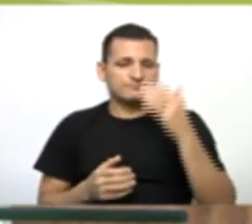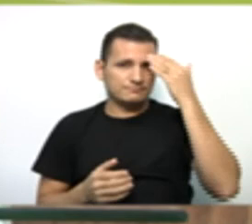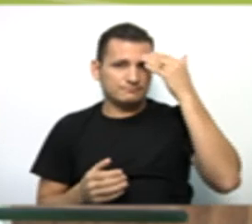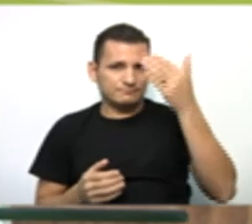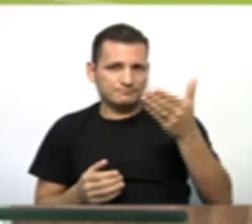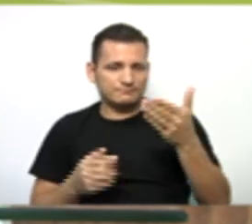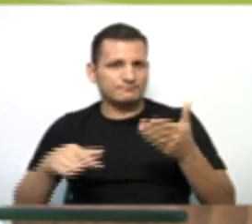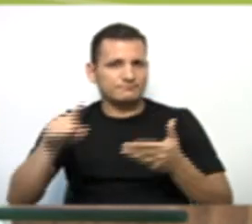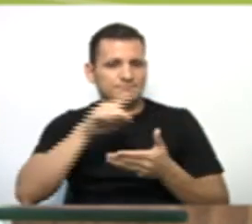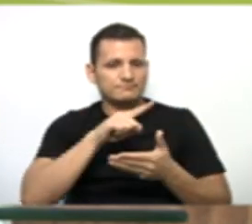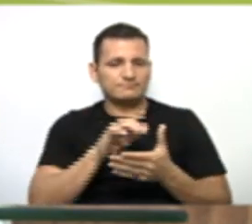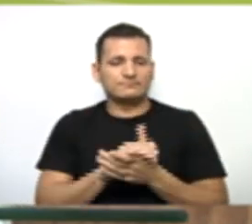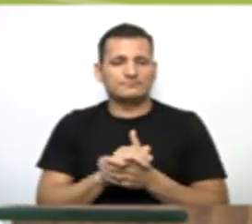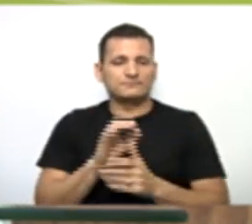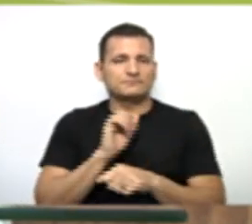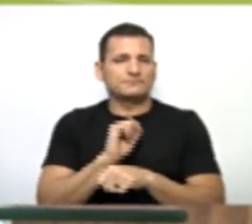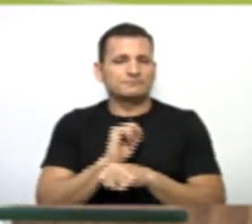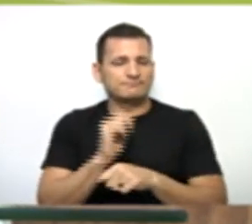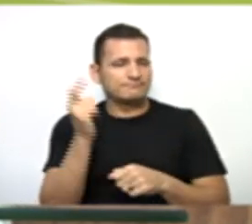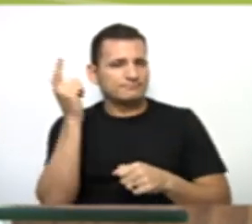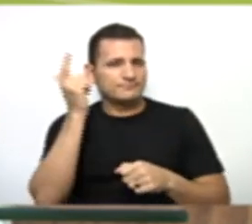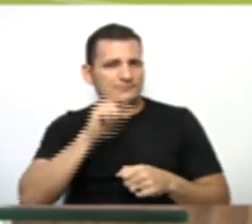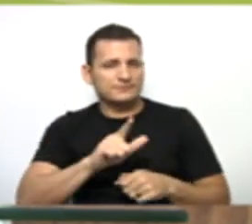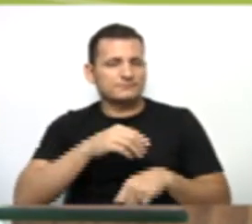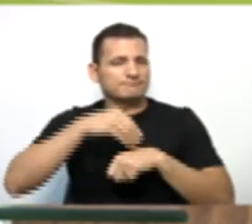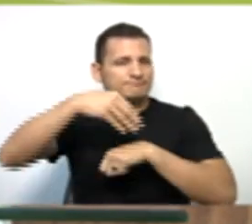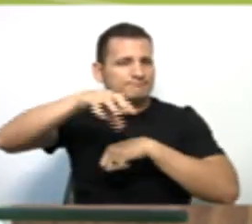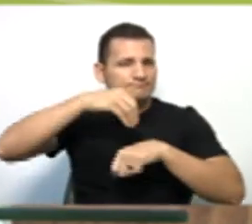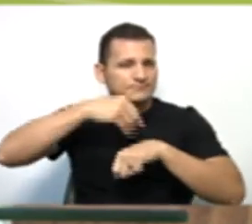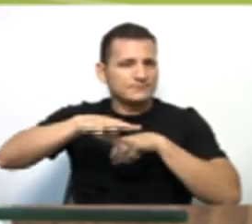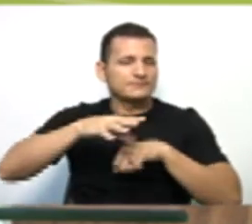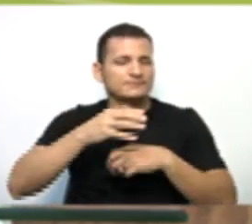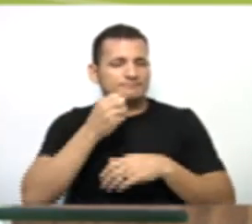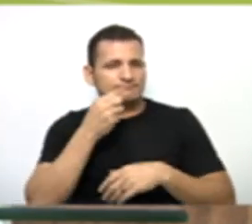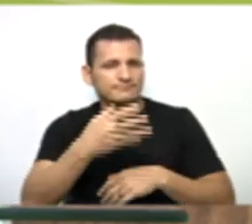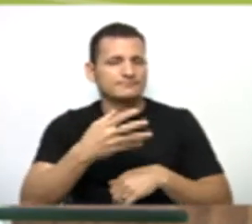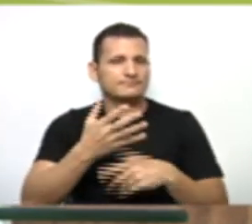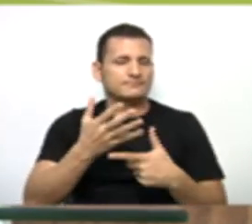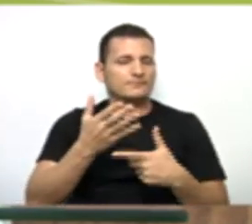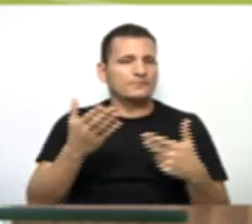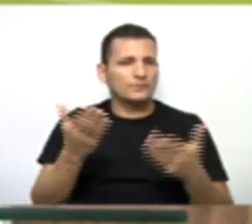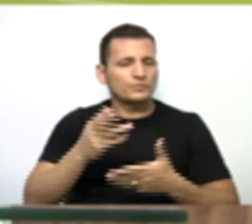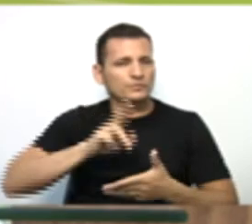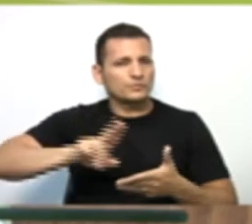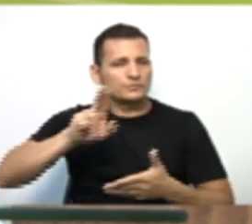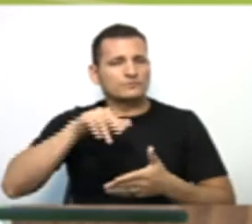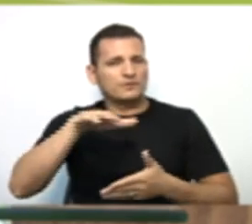pela participação, espero que a gente tenha conseguido transmitir um conhecimento muito útil para vocês no ramo